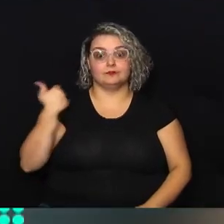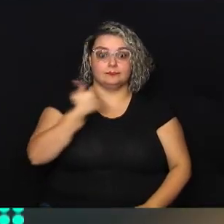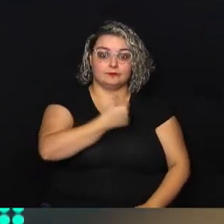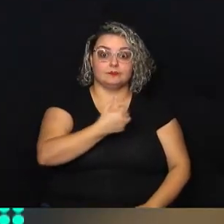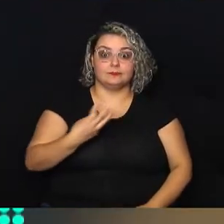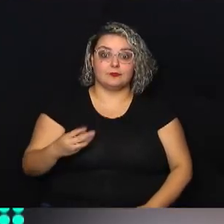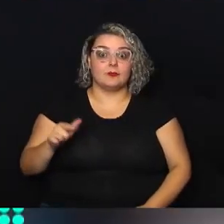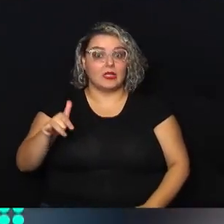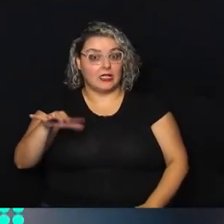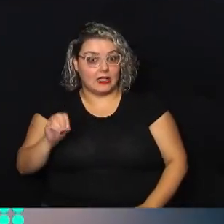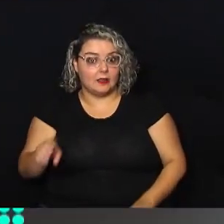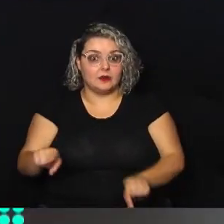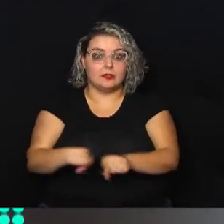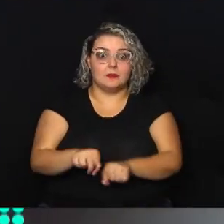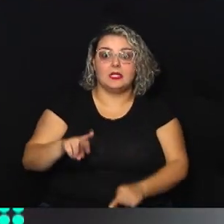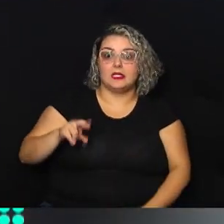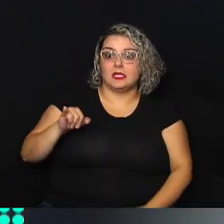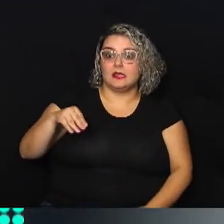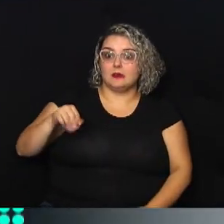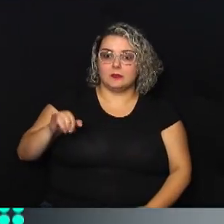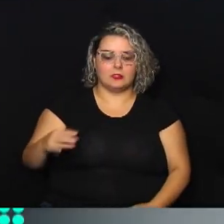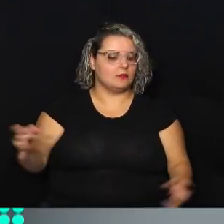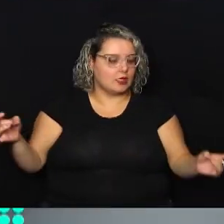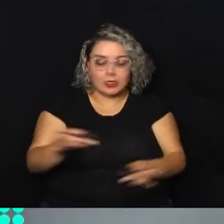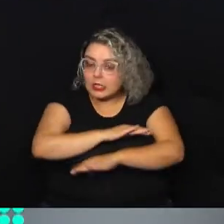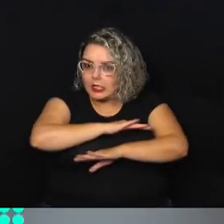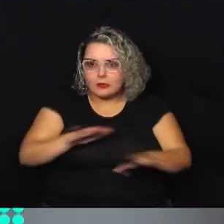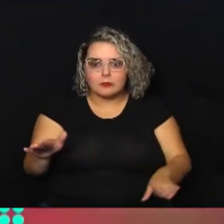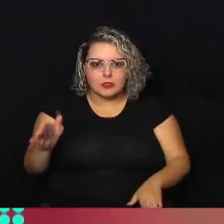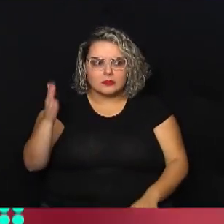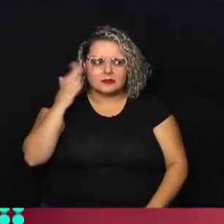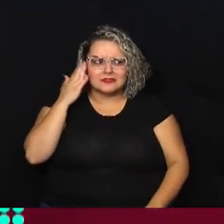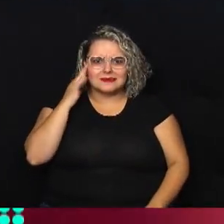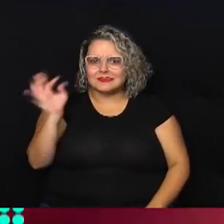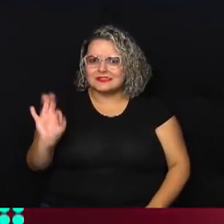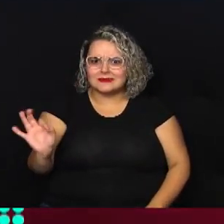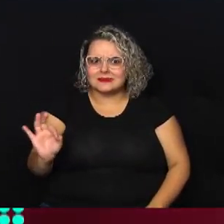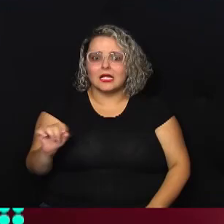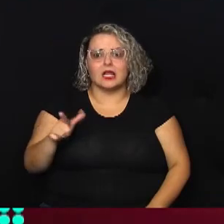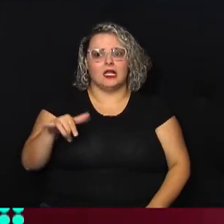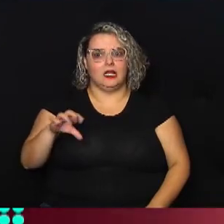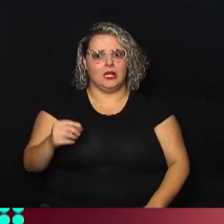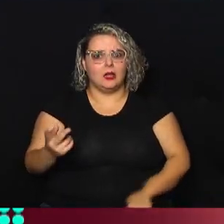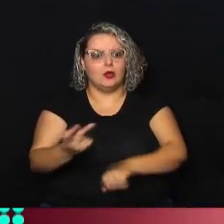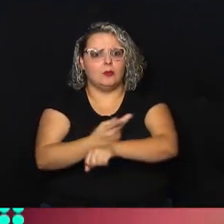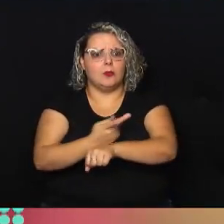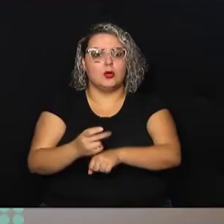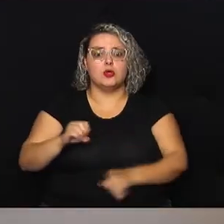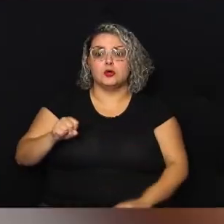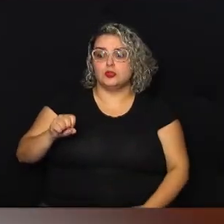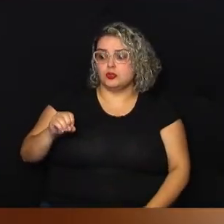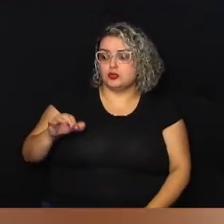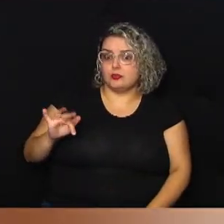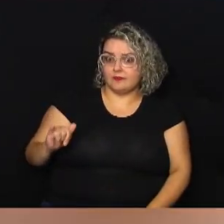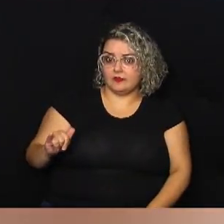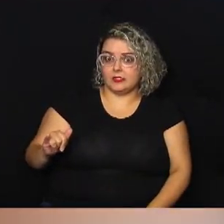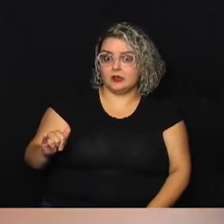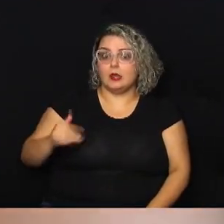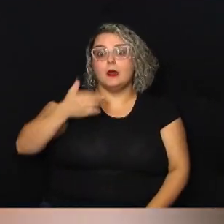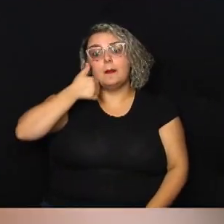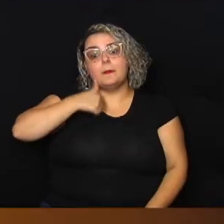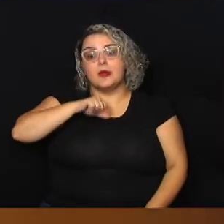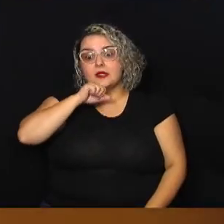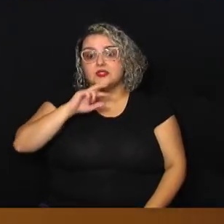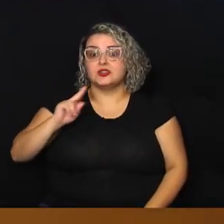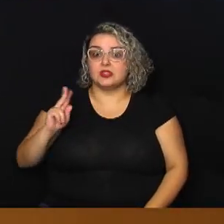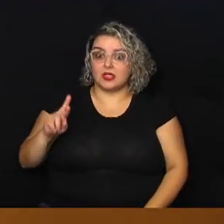Léo e Remy, acaba de repente. Sem entender o que aconteceu, Léo procura a Sophie, mãe de Remy. Qu'est-ce qui